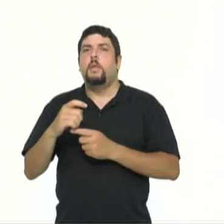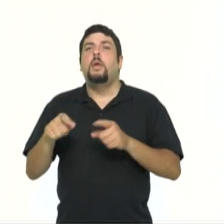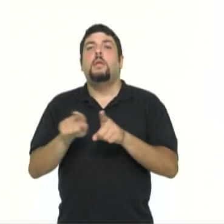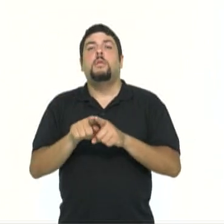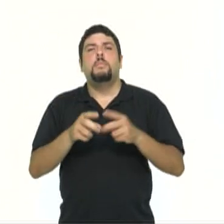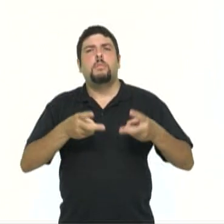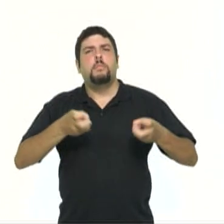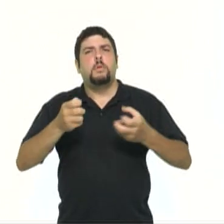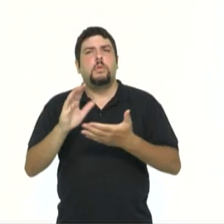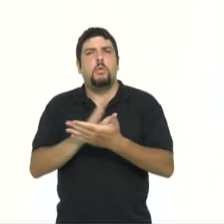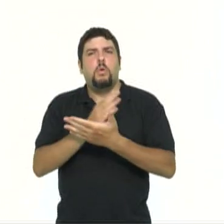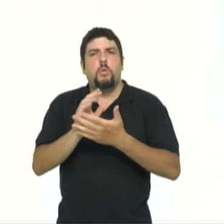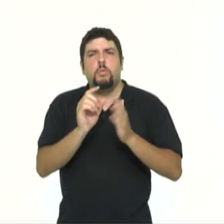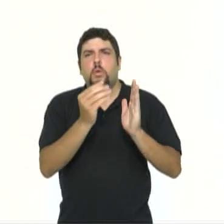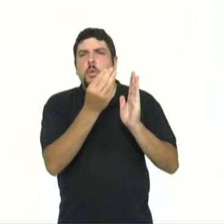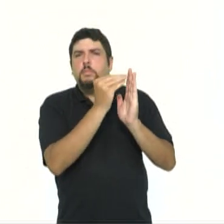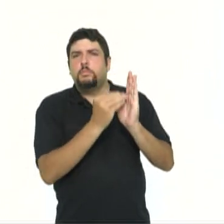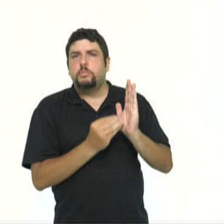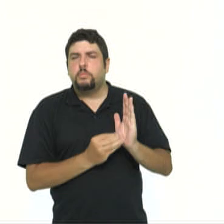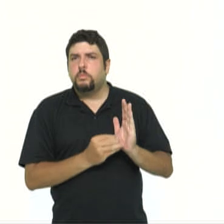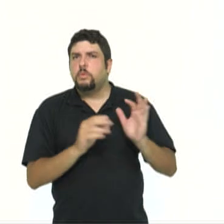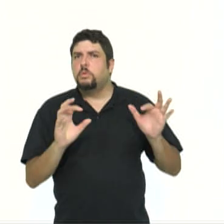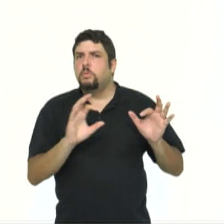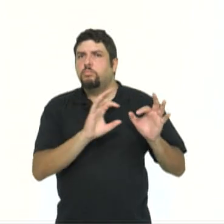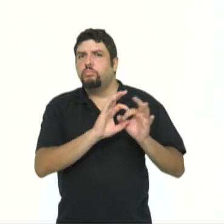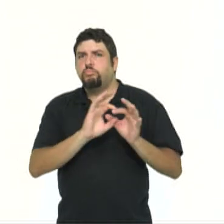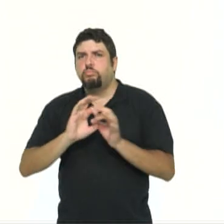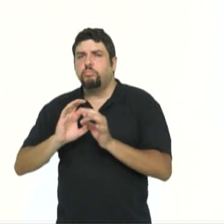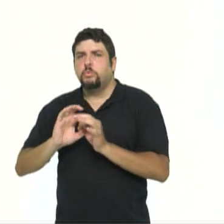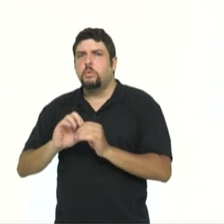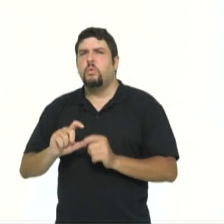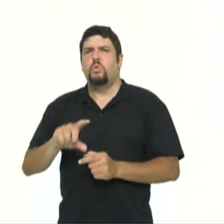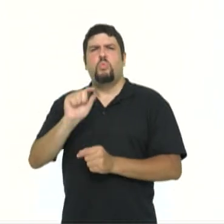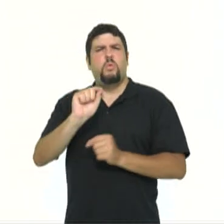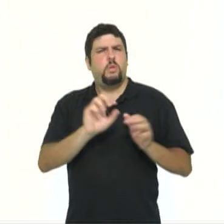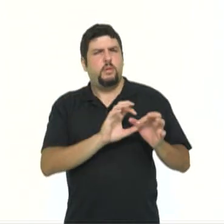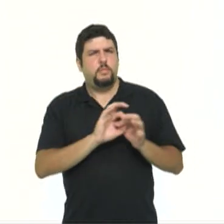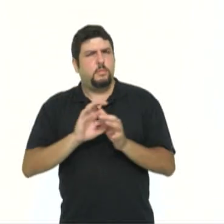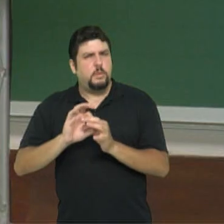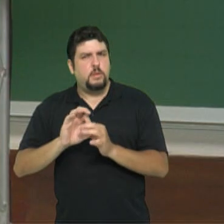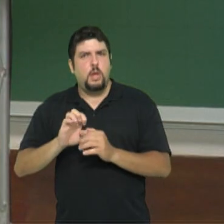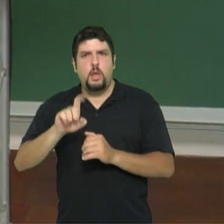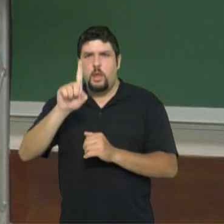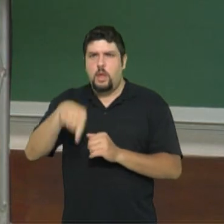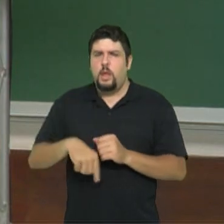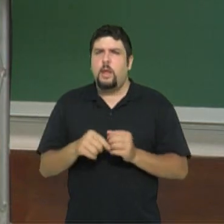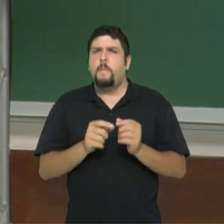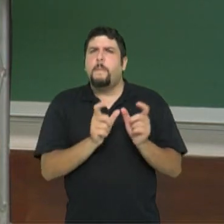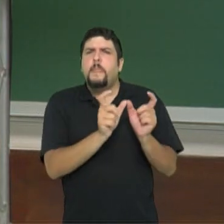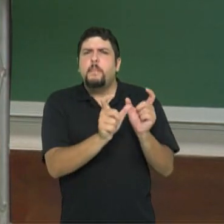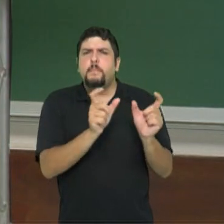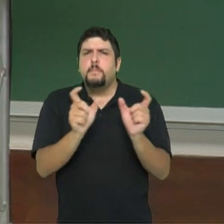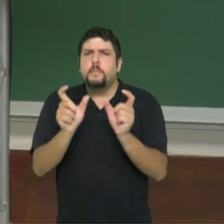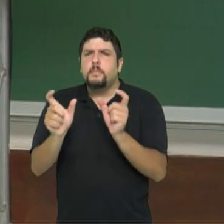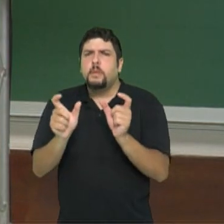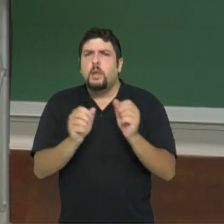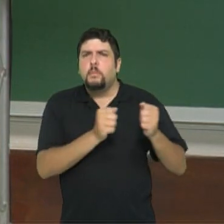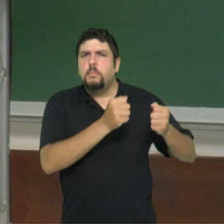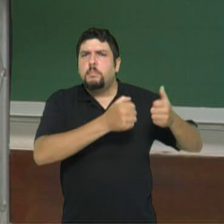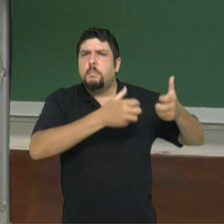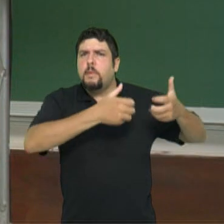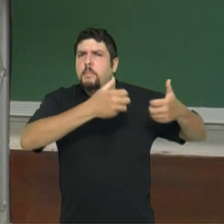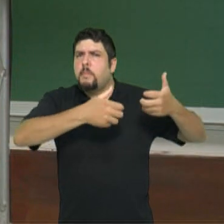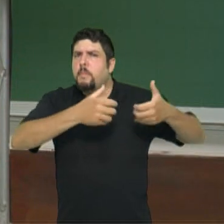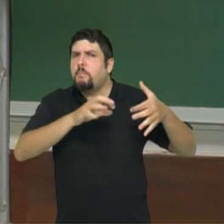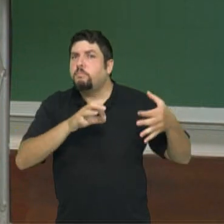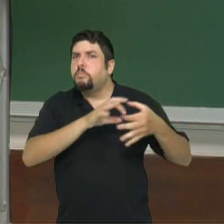Verificamos alguns elementos coesivos que aparecem no texto. O que são os elementos coesivos? É para não deixar aquelas palavras, termos